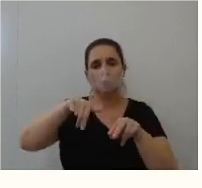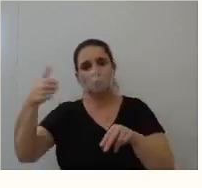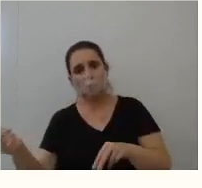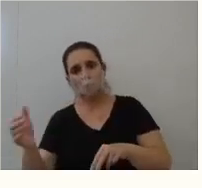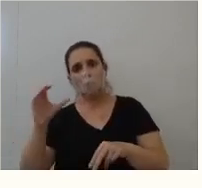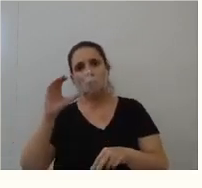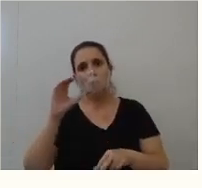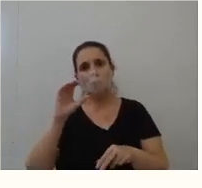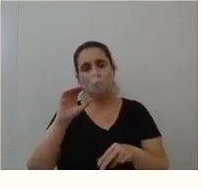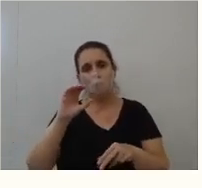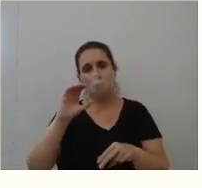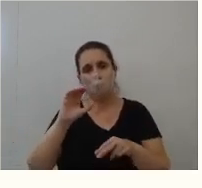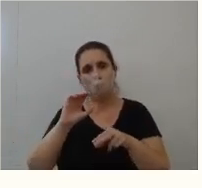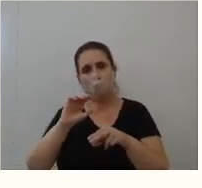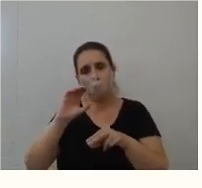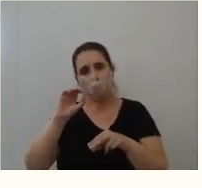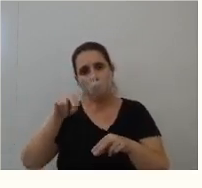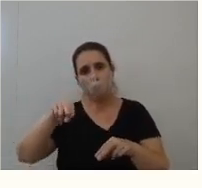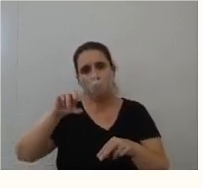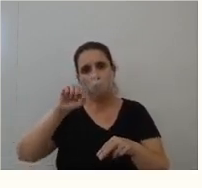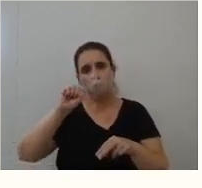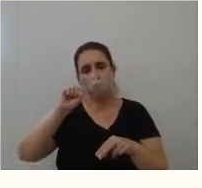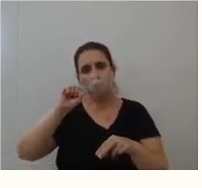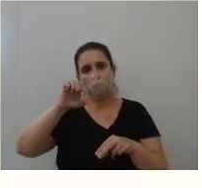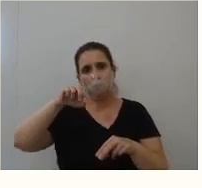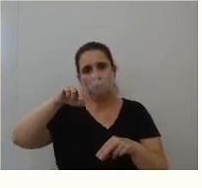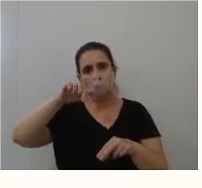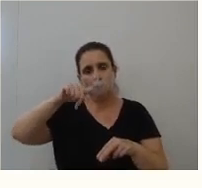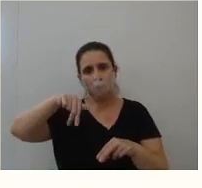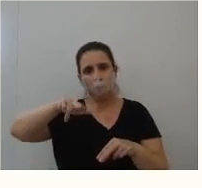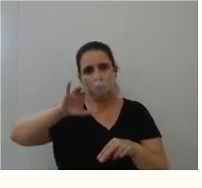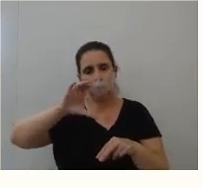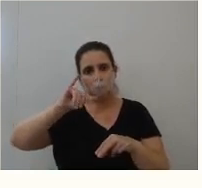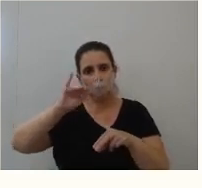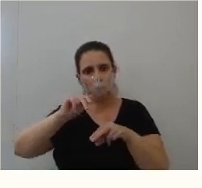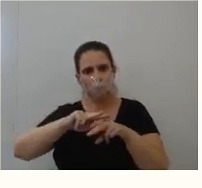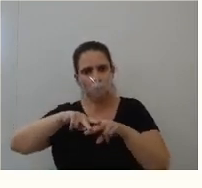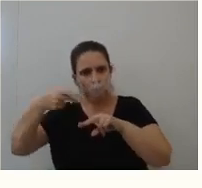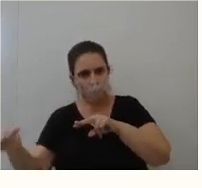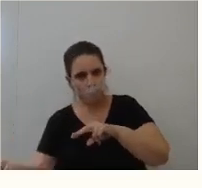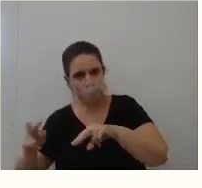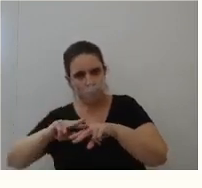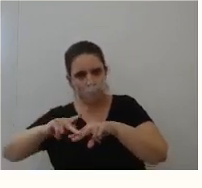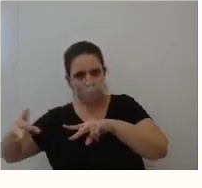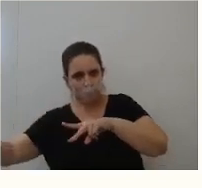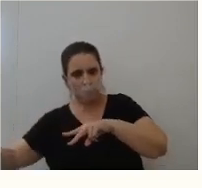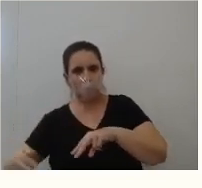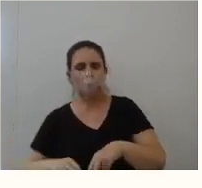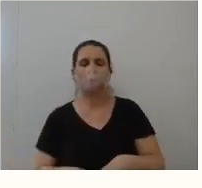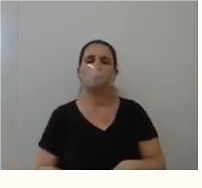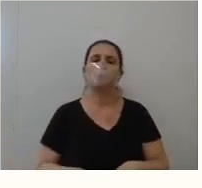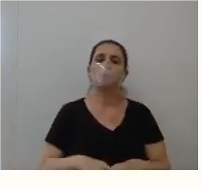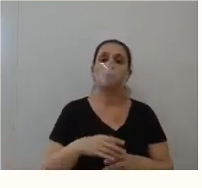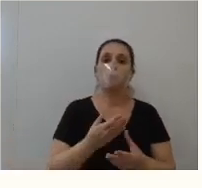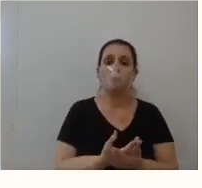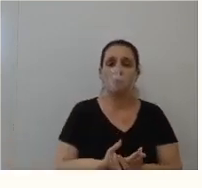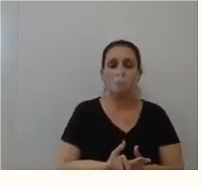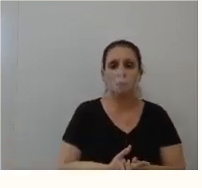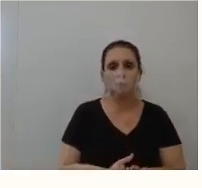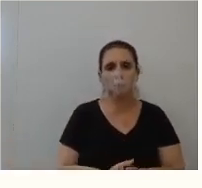sim também uma relação de causa e consequência, causa e efeito na hora da redação, tá? Isso é muito válido. Olha lá,